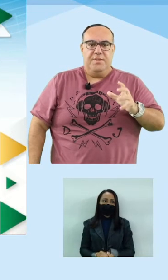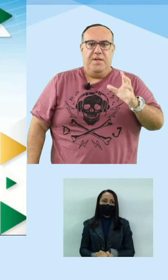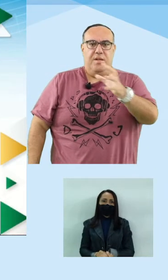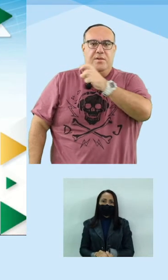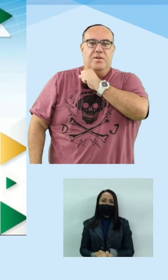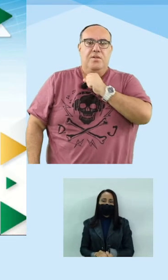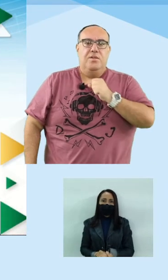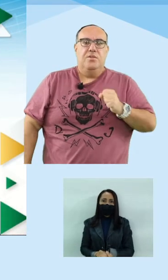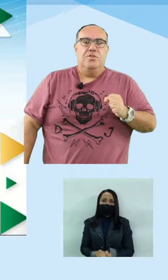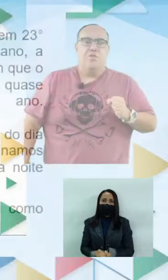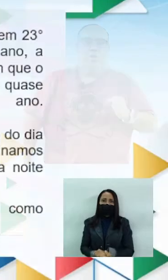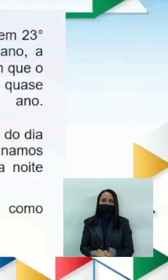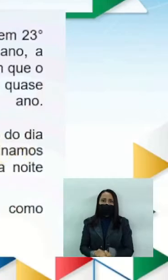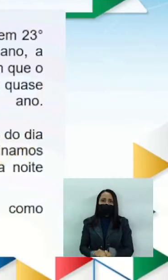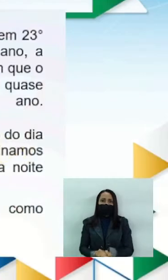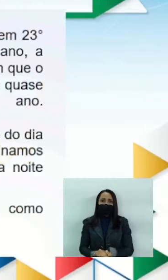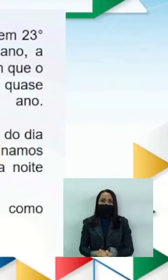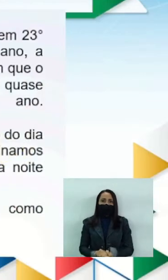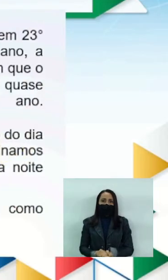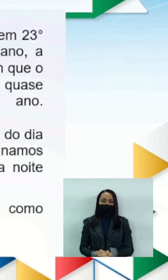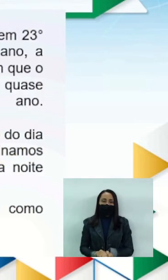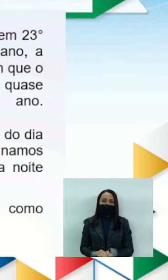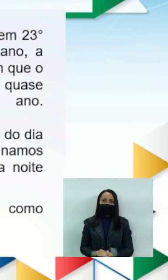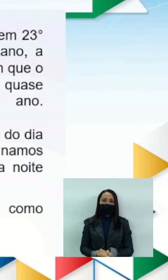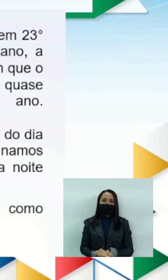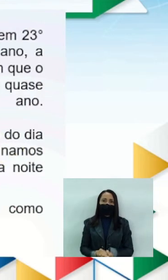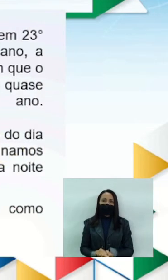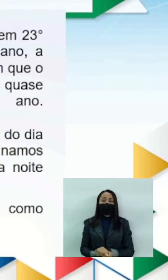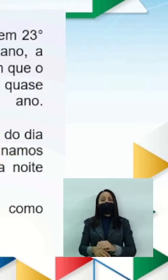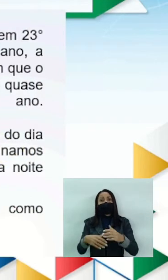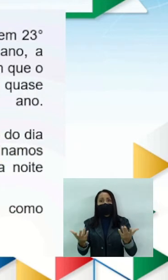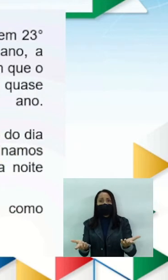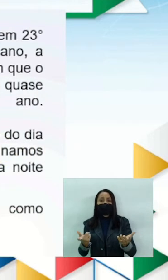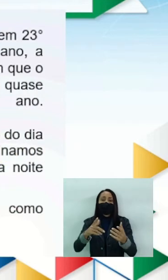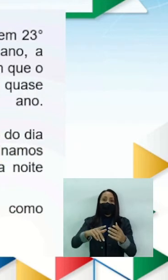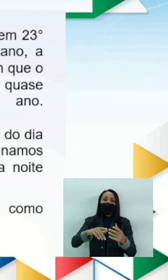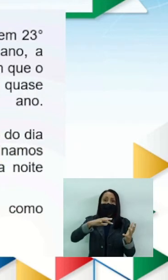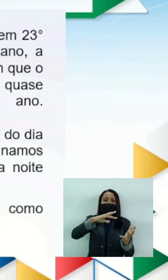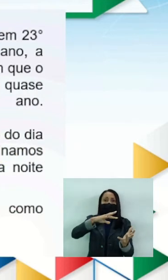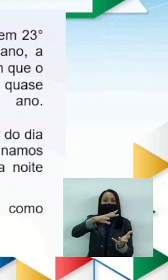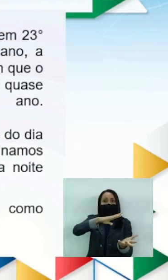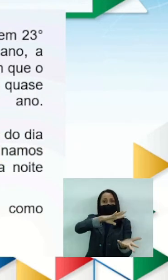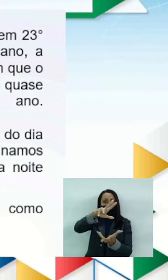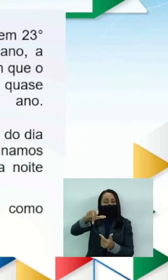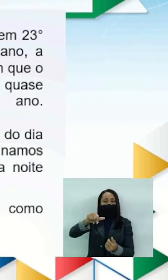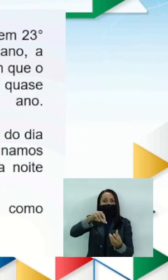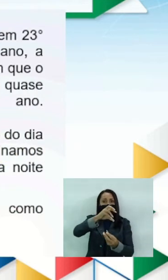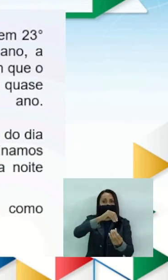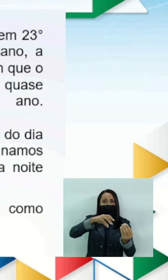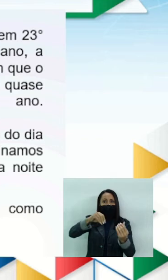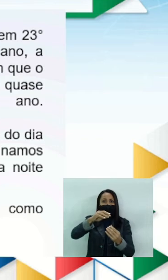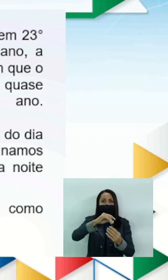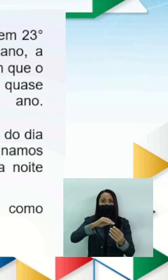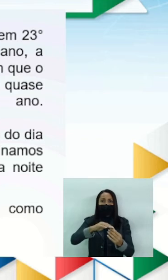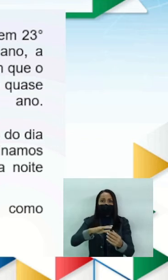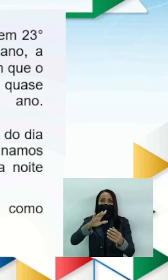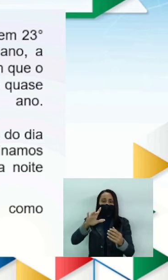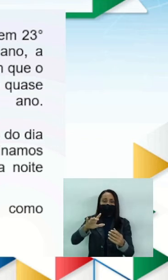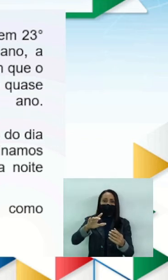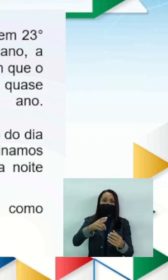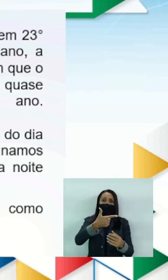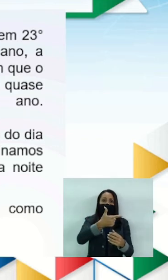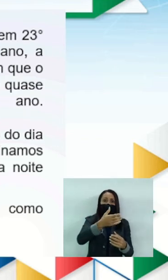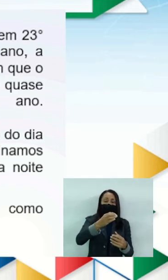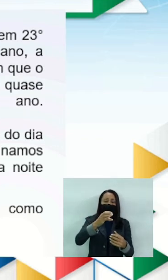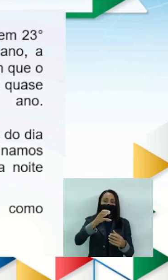Próxima tela. Solstícios e equinócios. Pelo fato da Terra ter seu eixo de rotação inclinado em 23